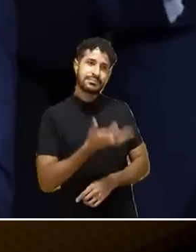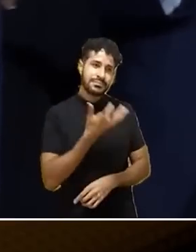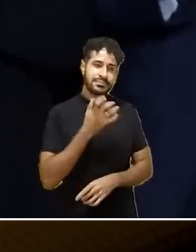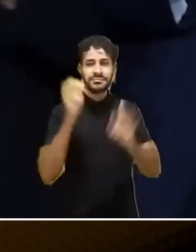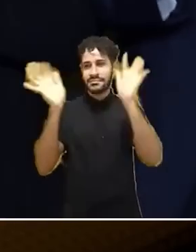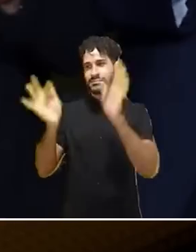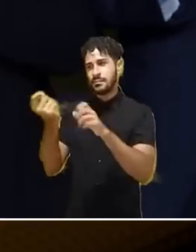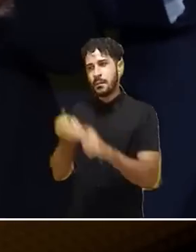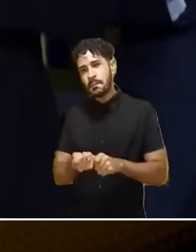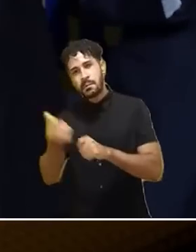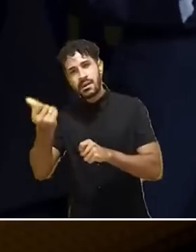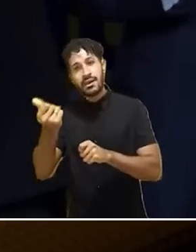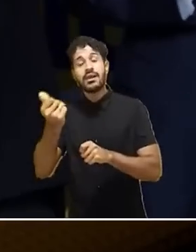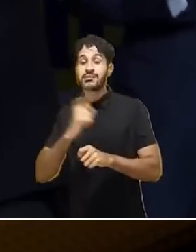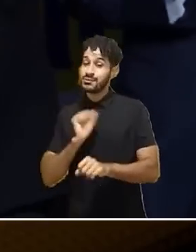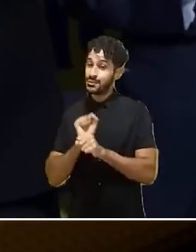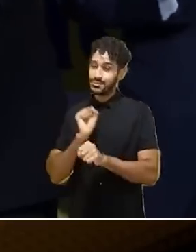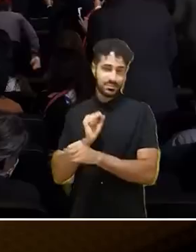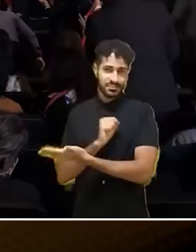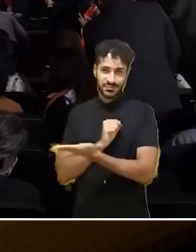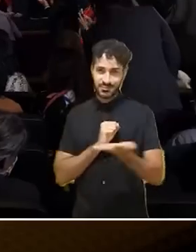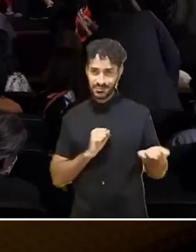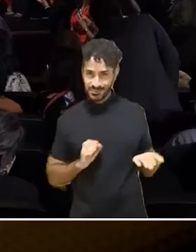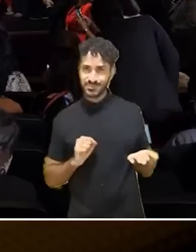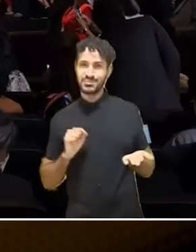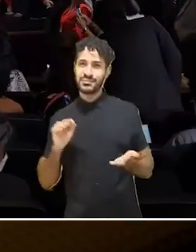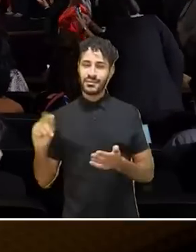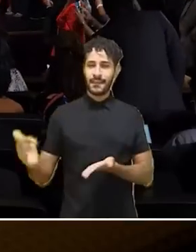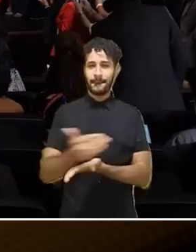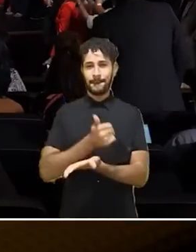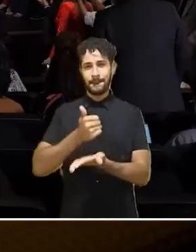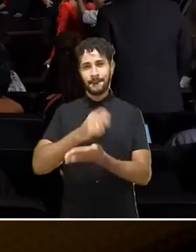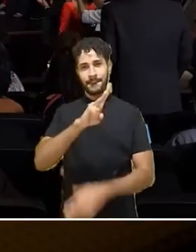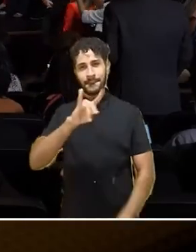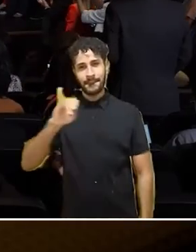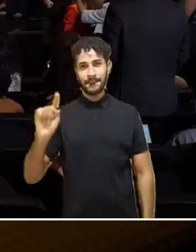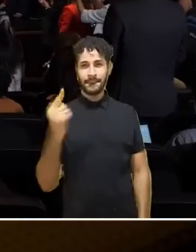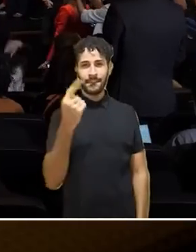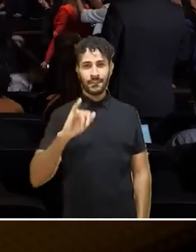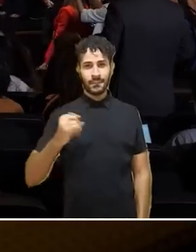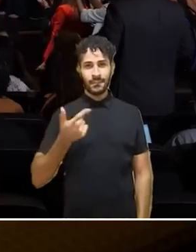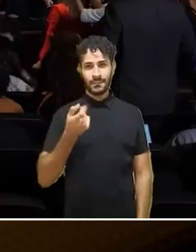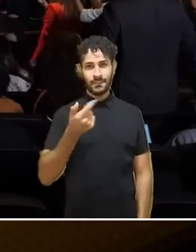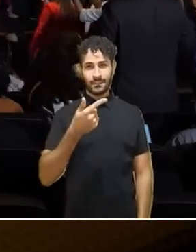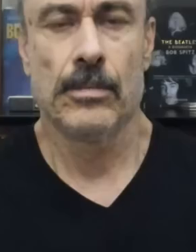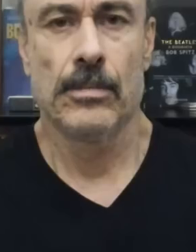Lula alguém Se surpreendeu só os idiotas e os oportunistas